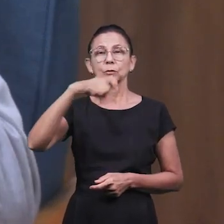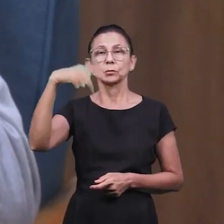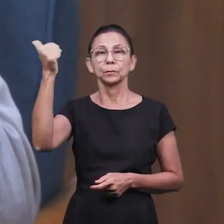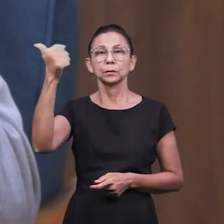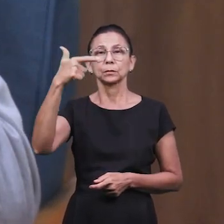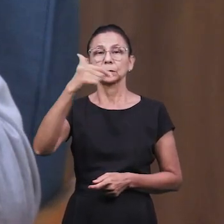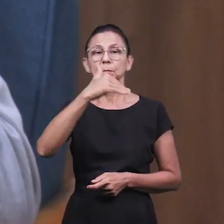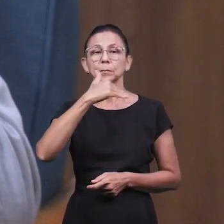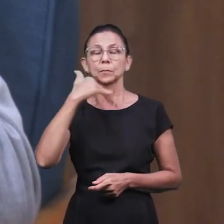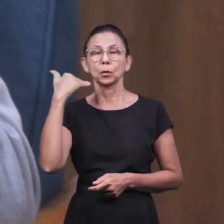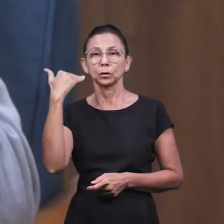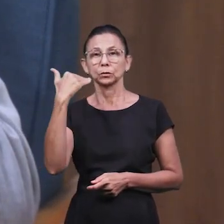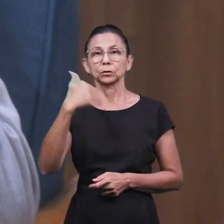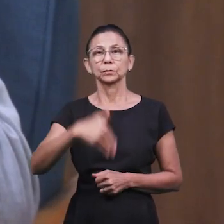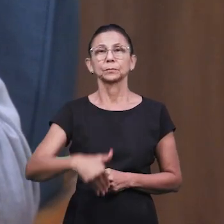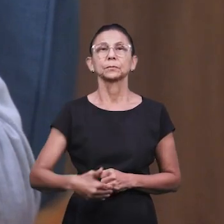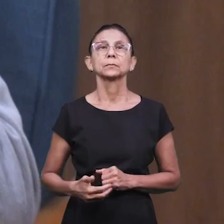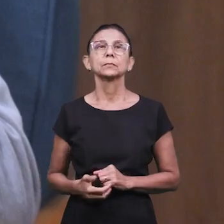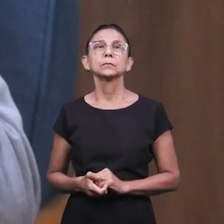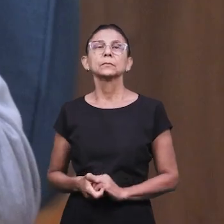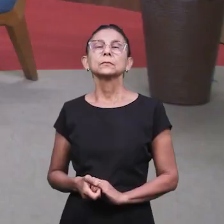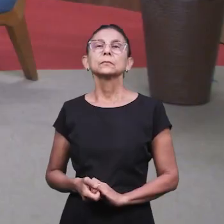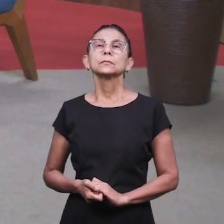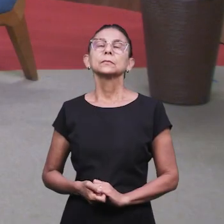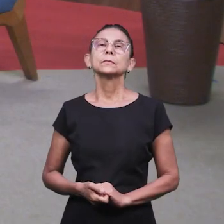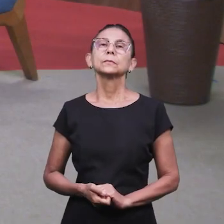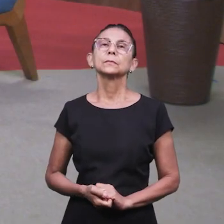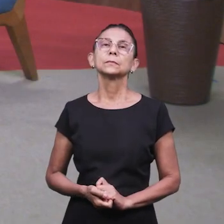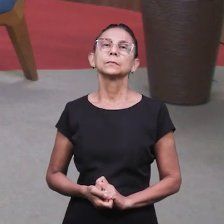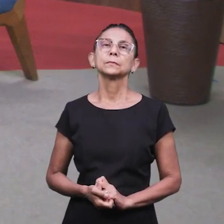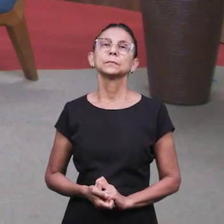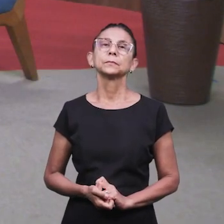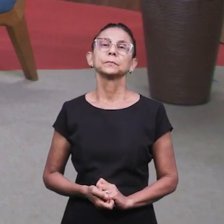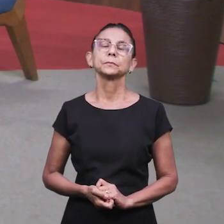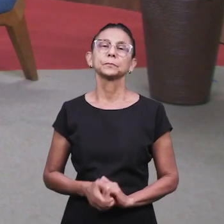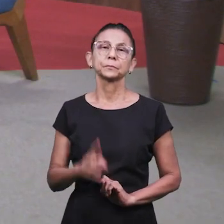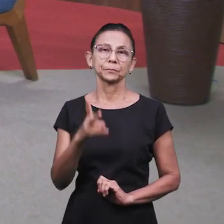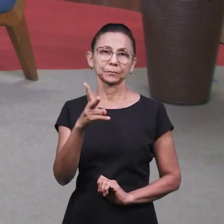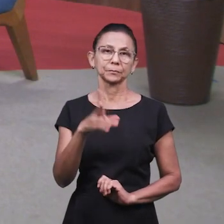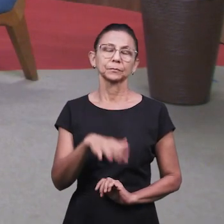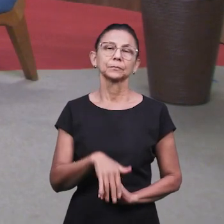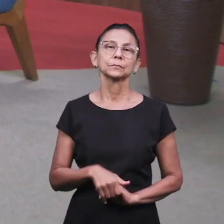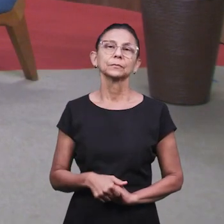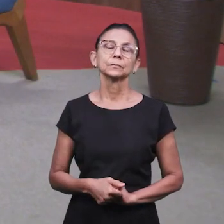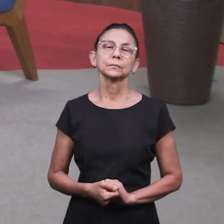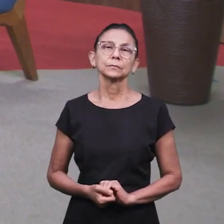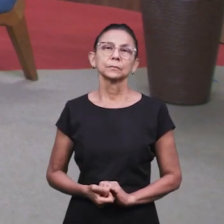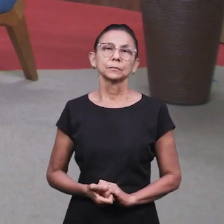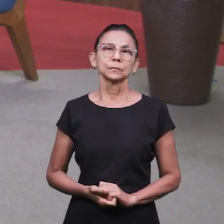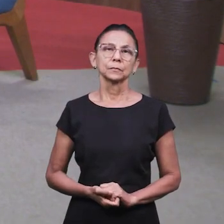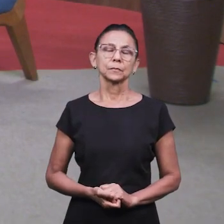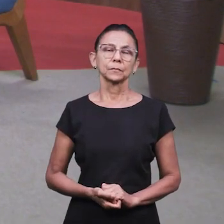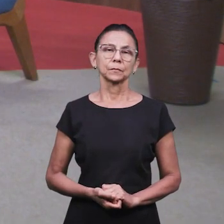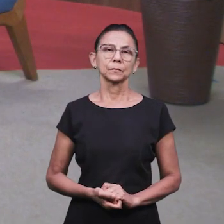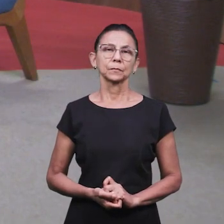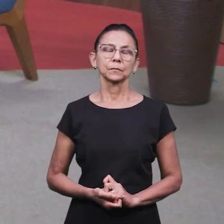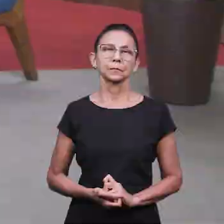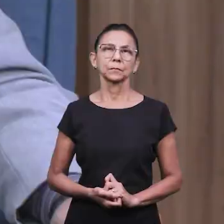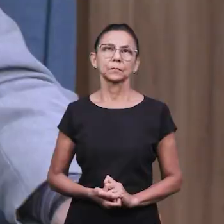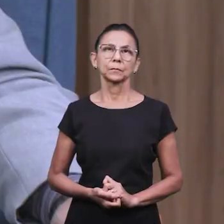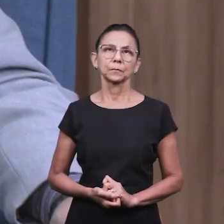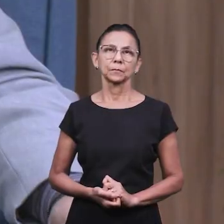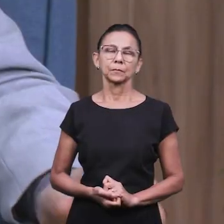que foi a morte. Né? Glória a Deus. Bom, vamos seguir aqui, ainda nesse